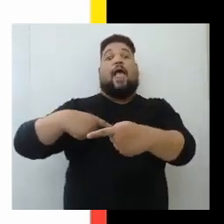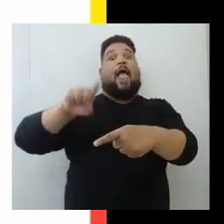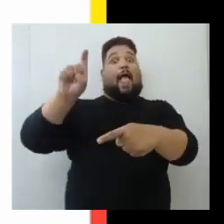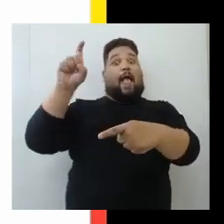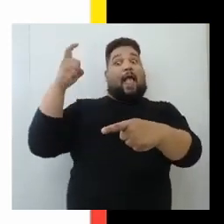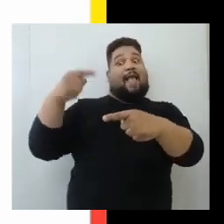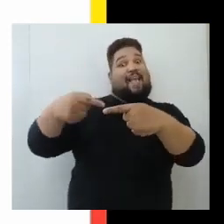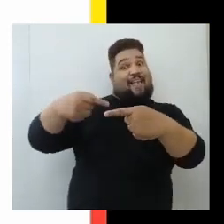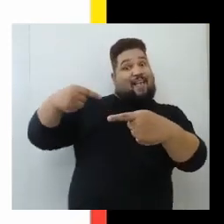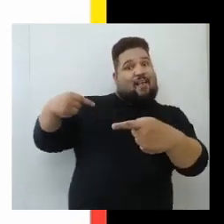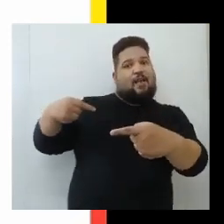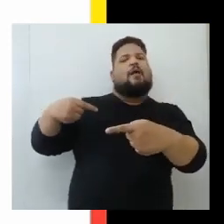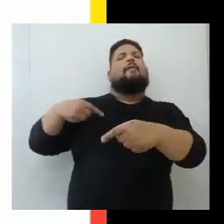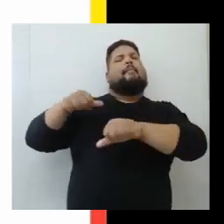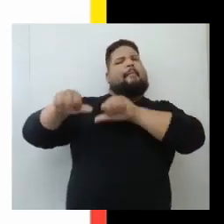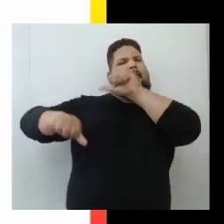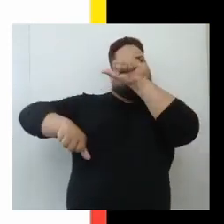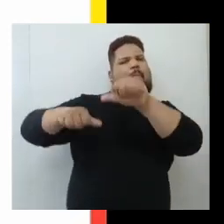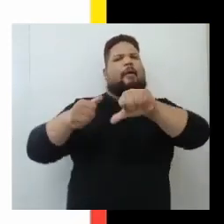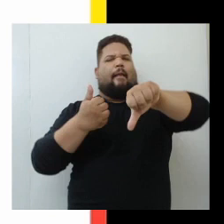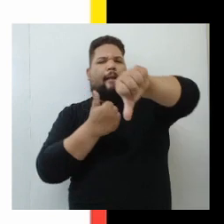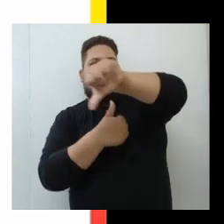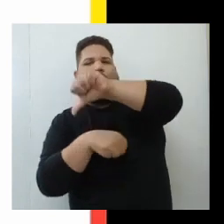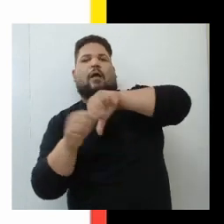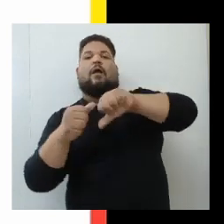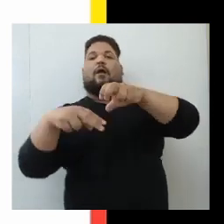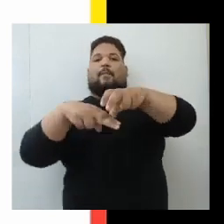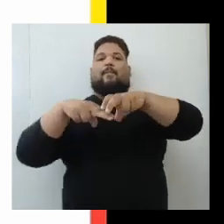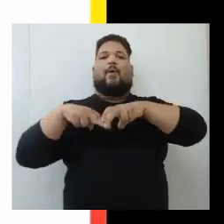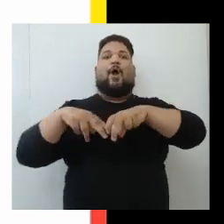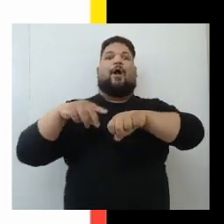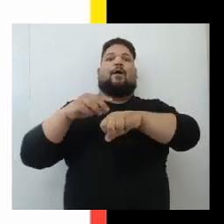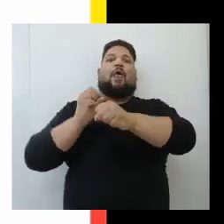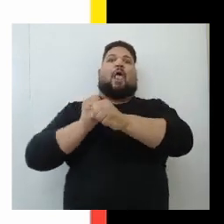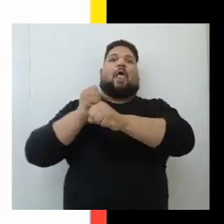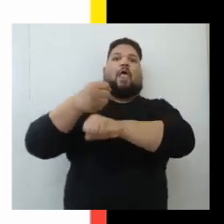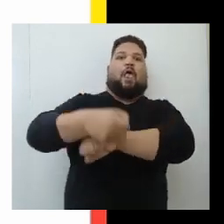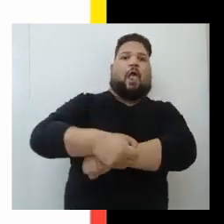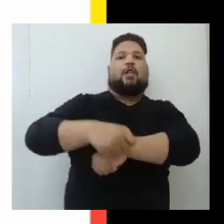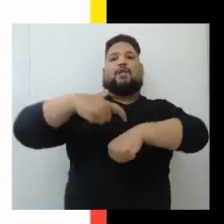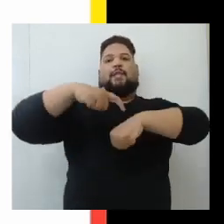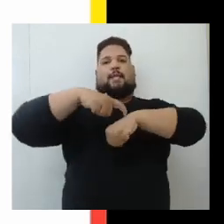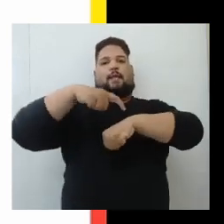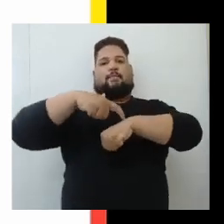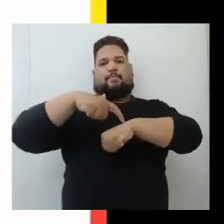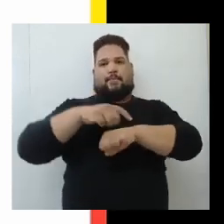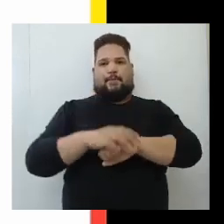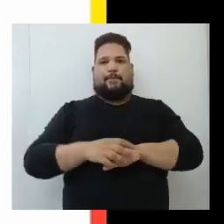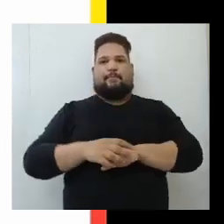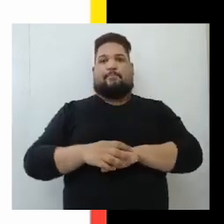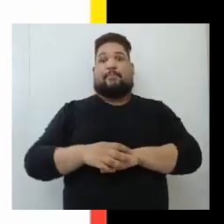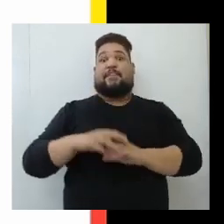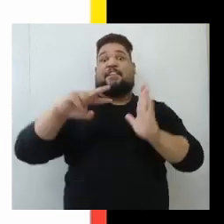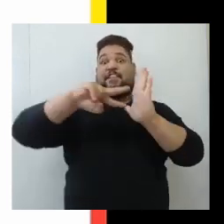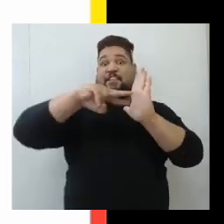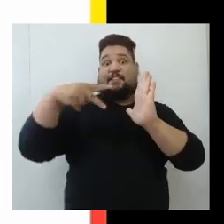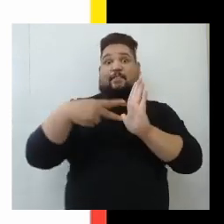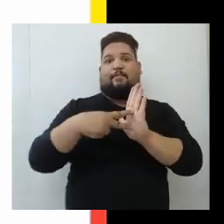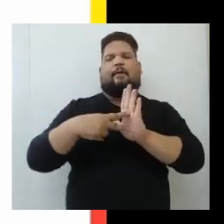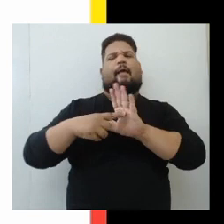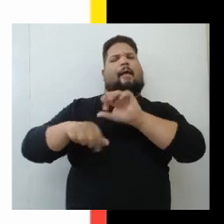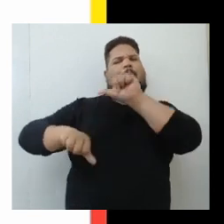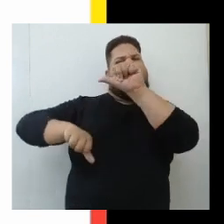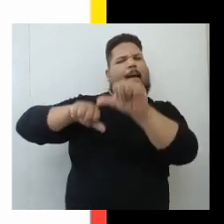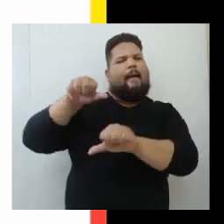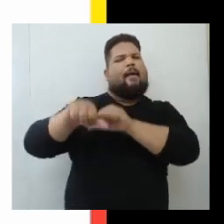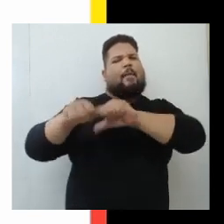sofreram modificações através do tempo, tá certo? Ou seja, sofreram